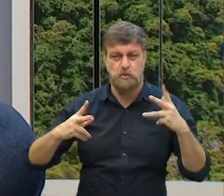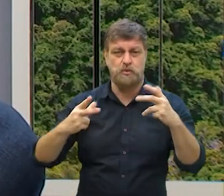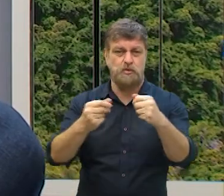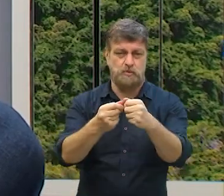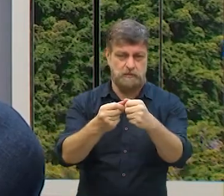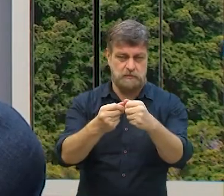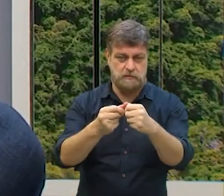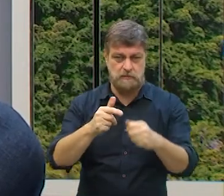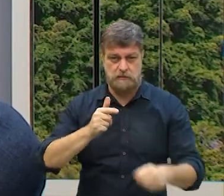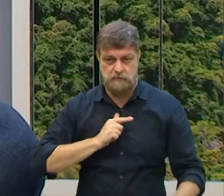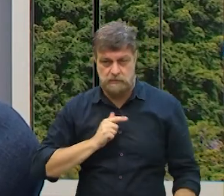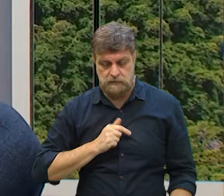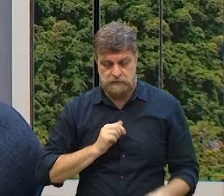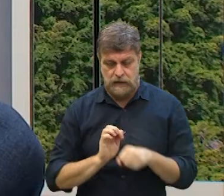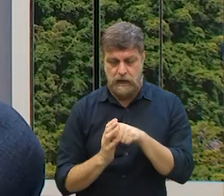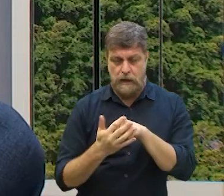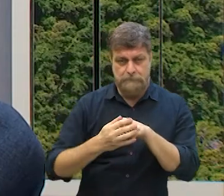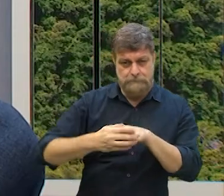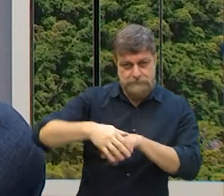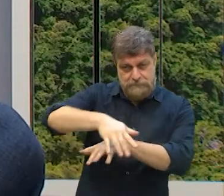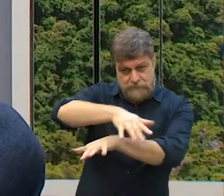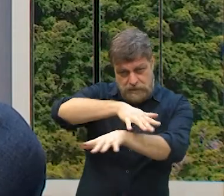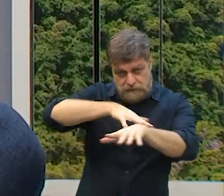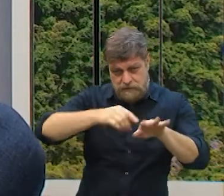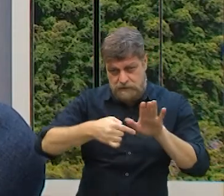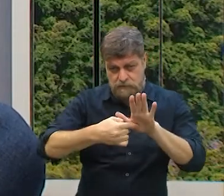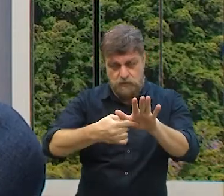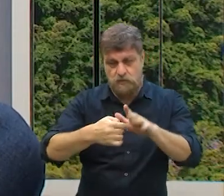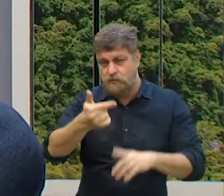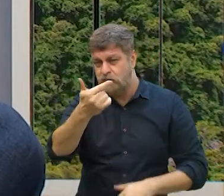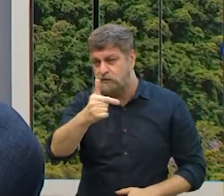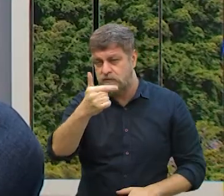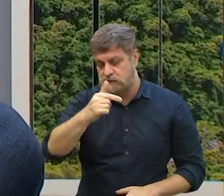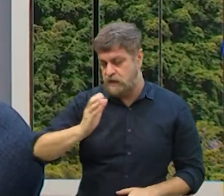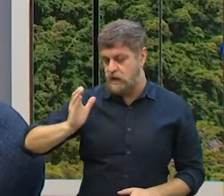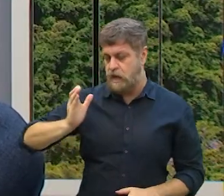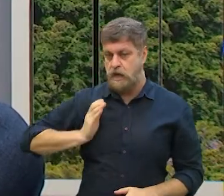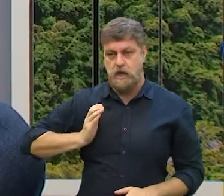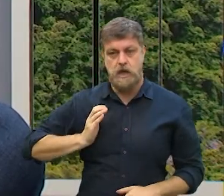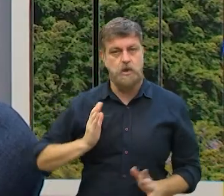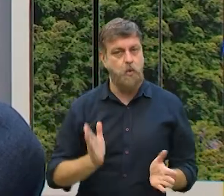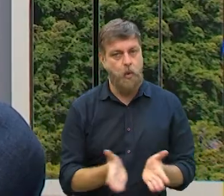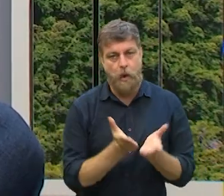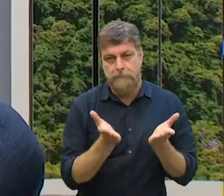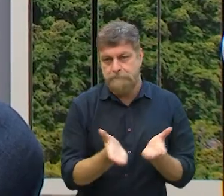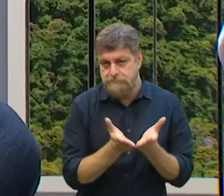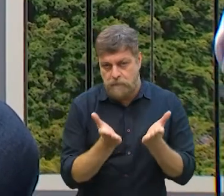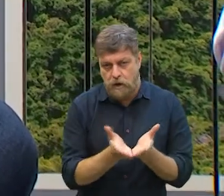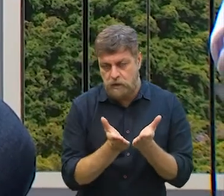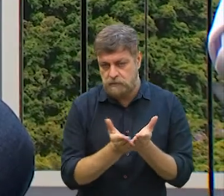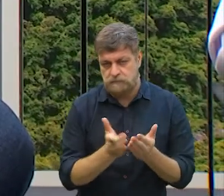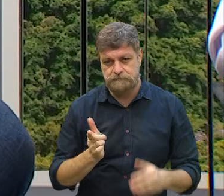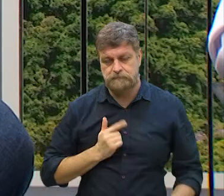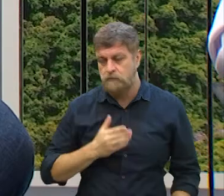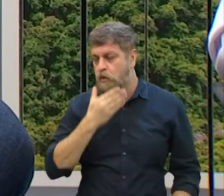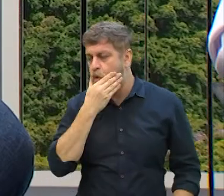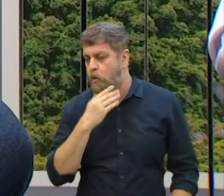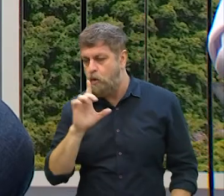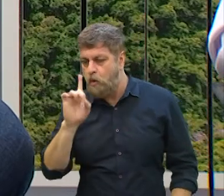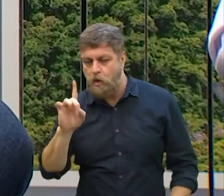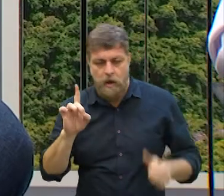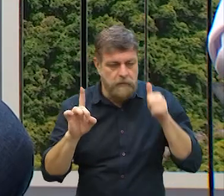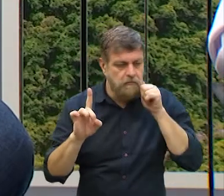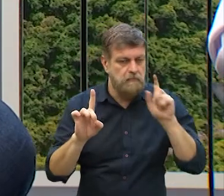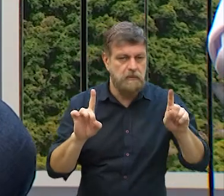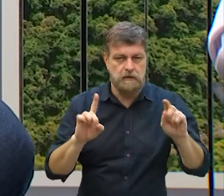mundo, né? Essa pandemia veio mostrar que não tem diferença entre o rico e o pobre, o homem